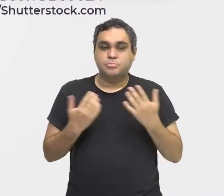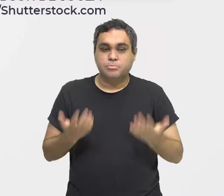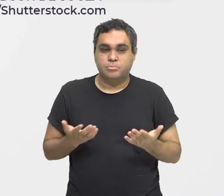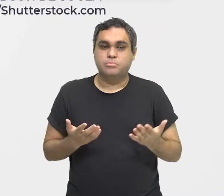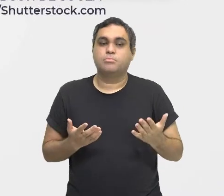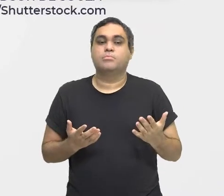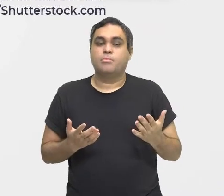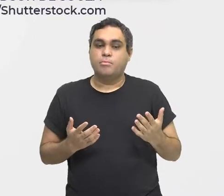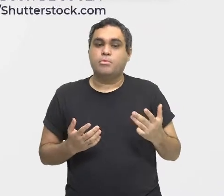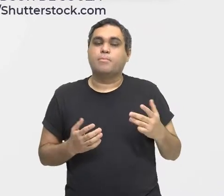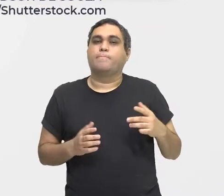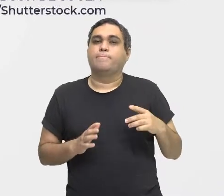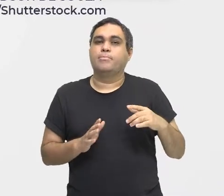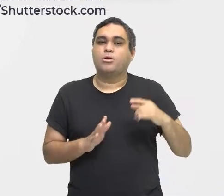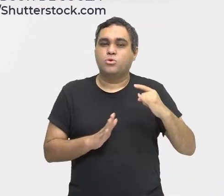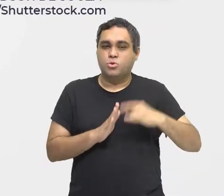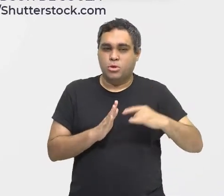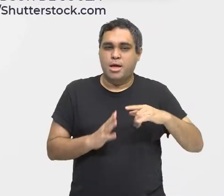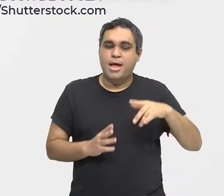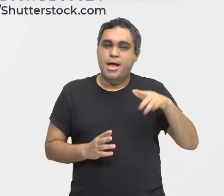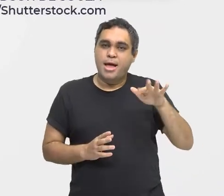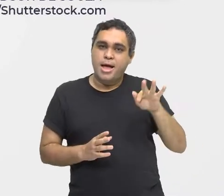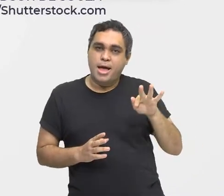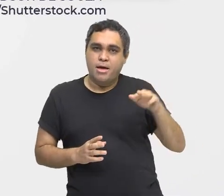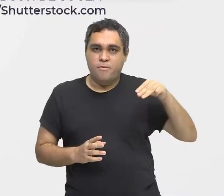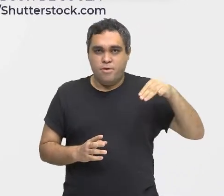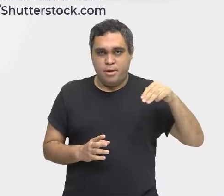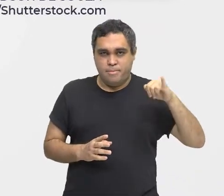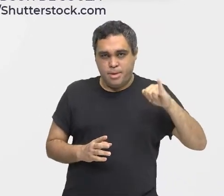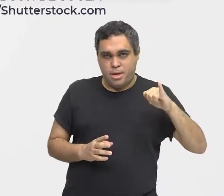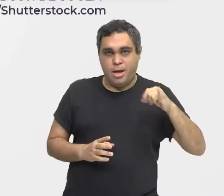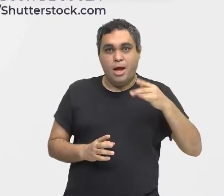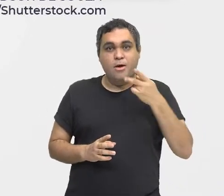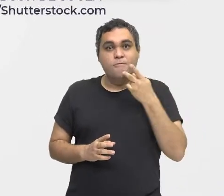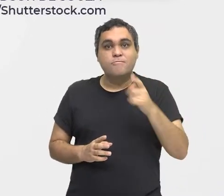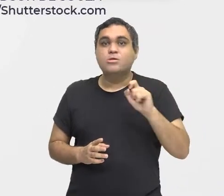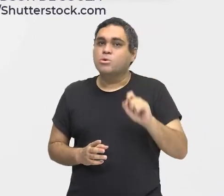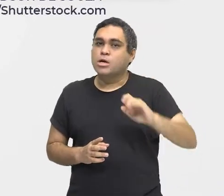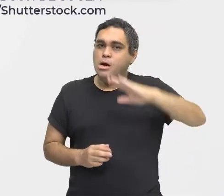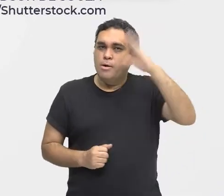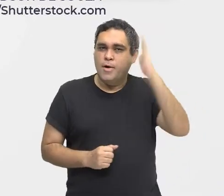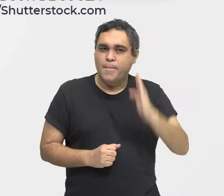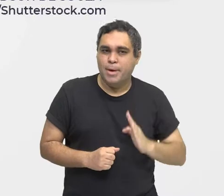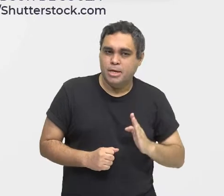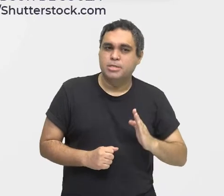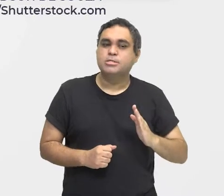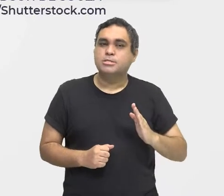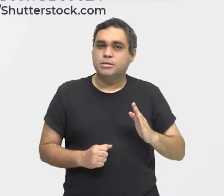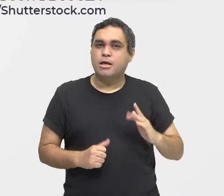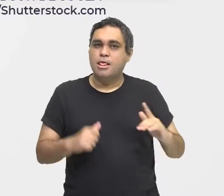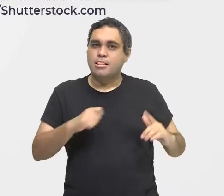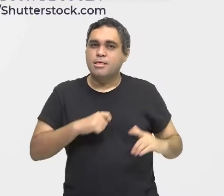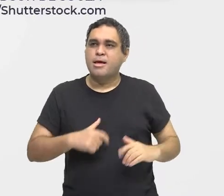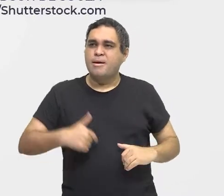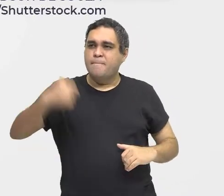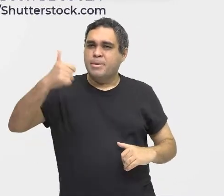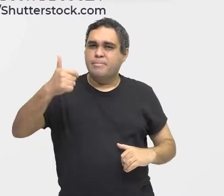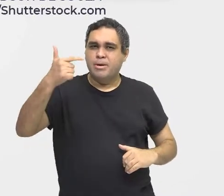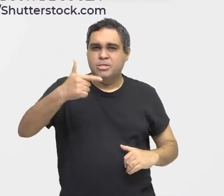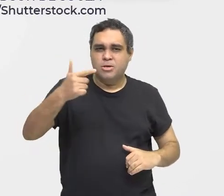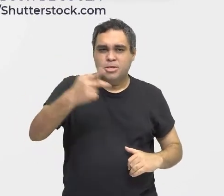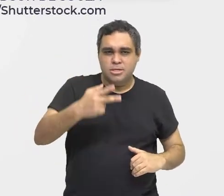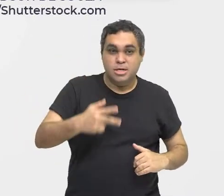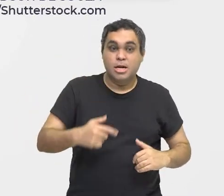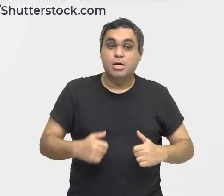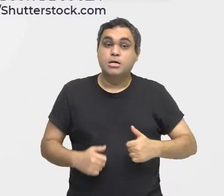o FMI, o nosso país, gente, vai estar em 12º na maior economia